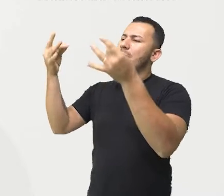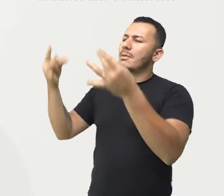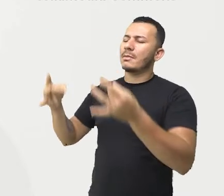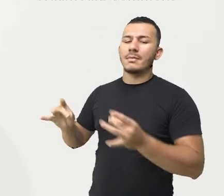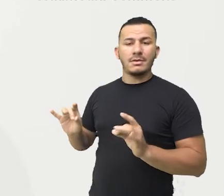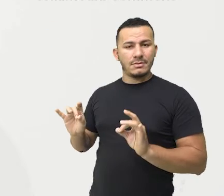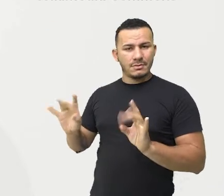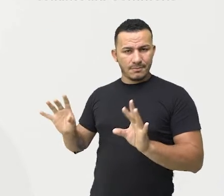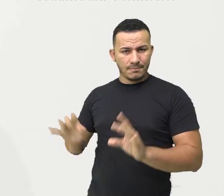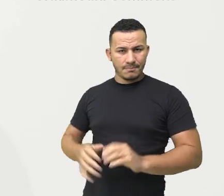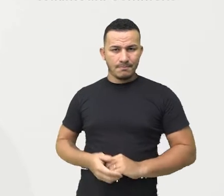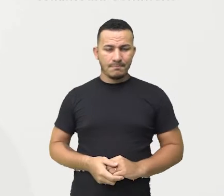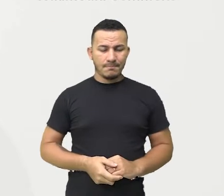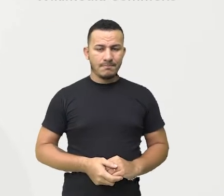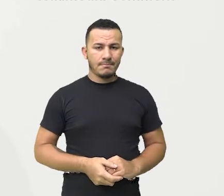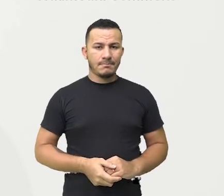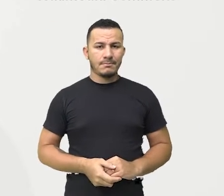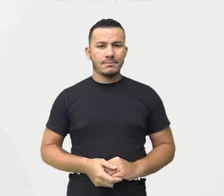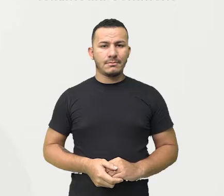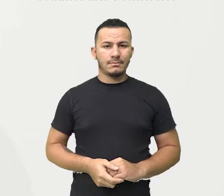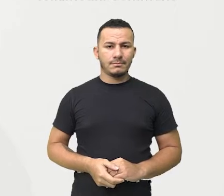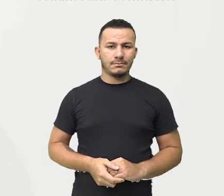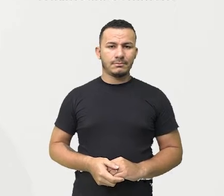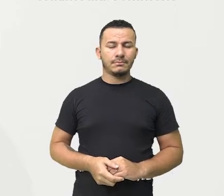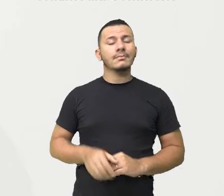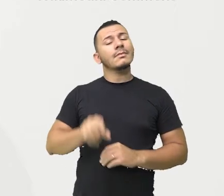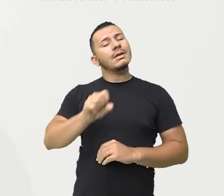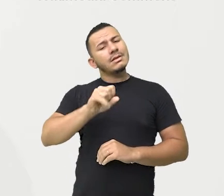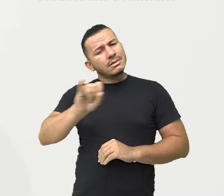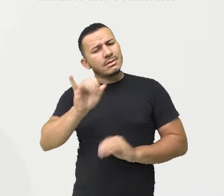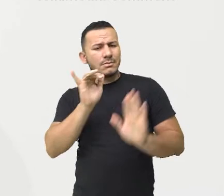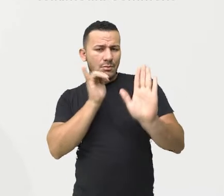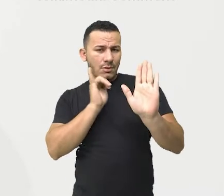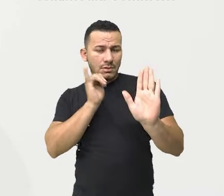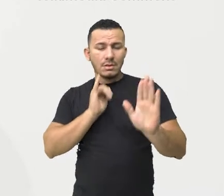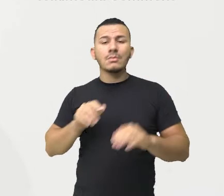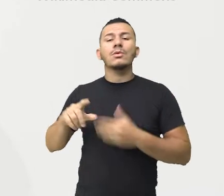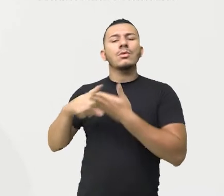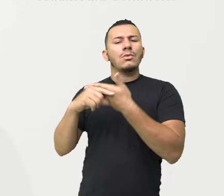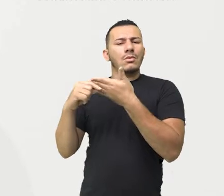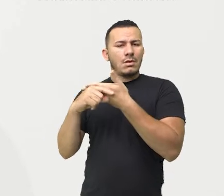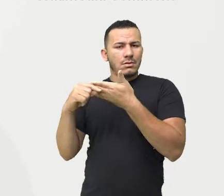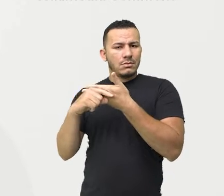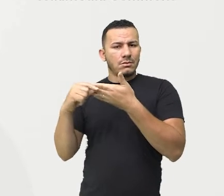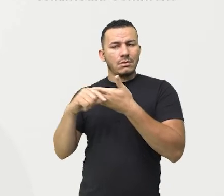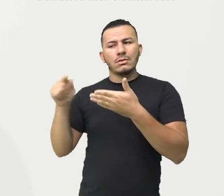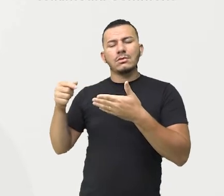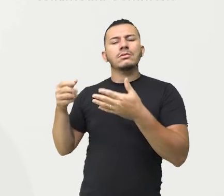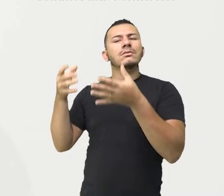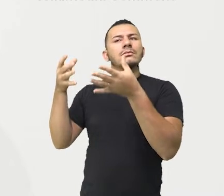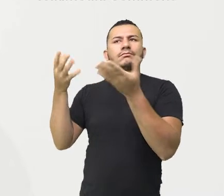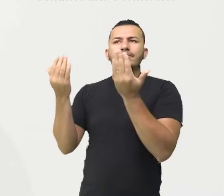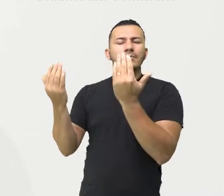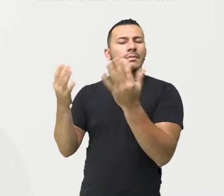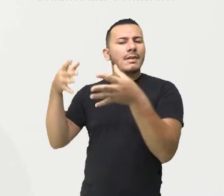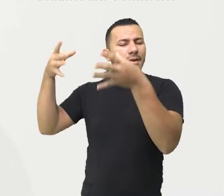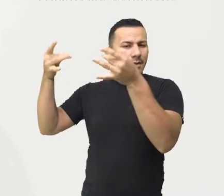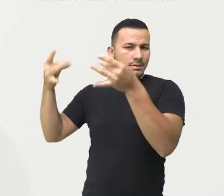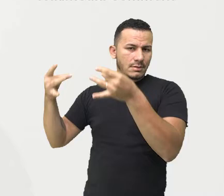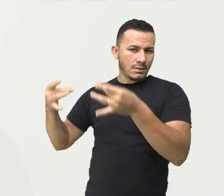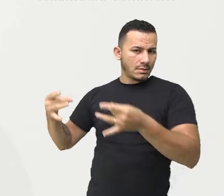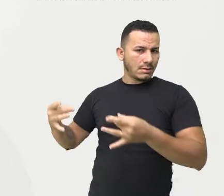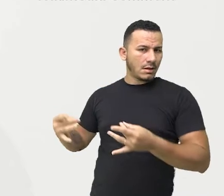apenas isso. Então, se o autor de Iracema fosse fazer